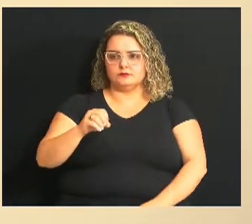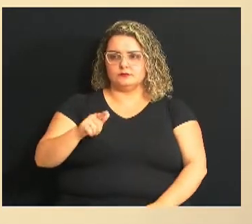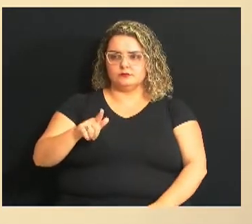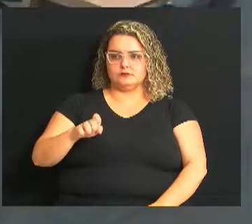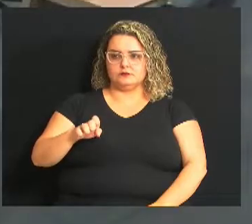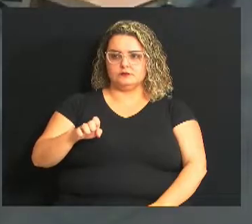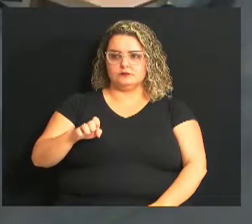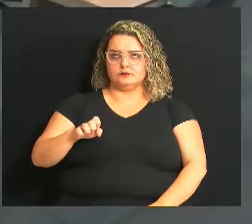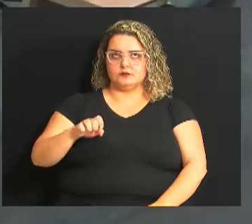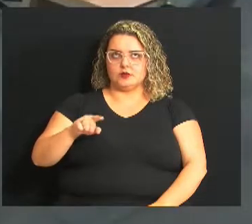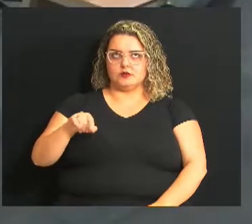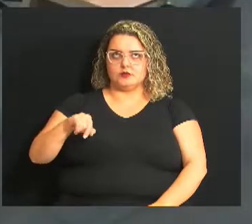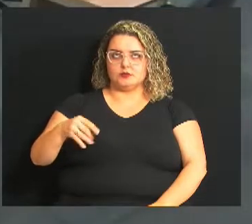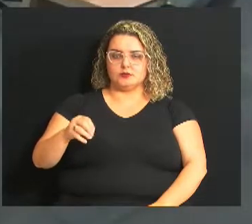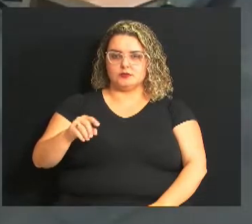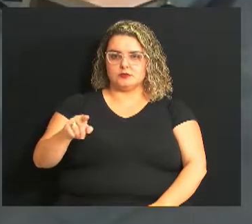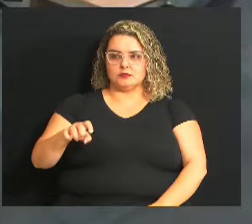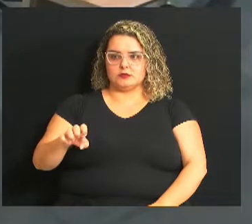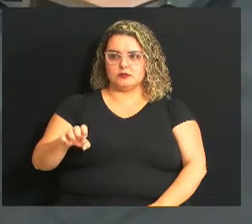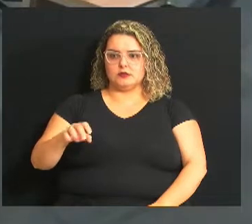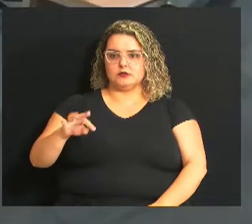Jorge.